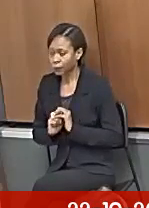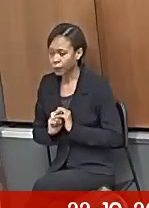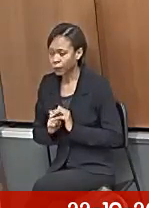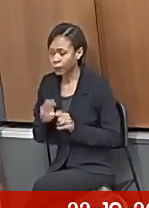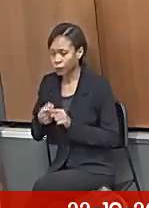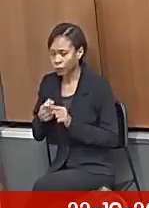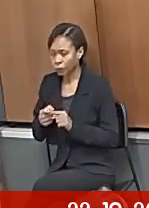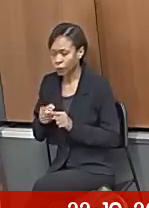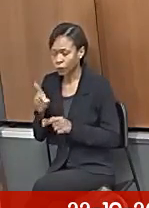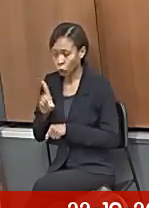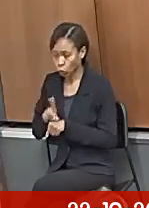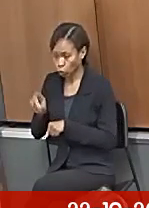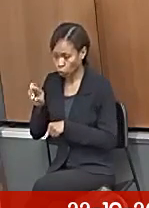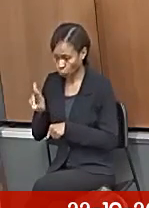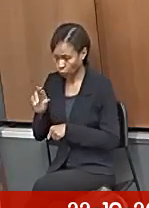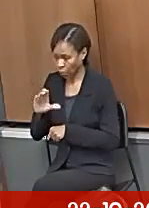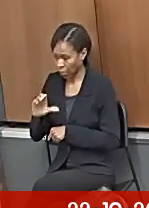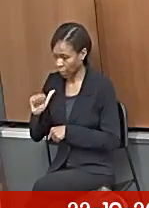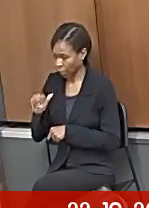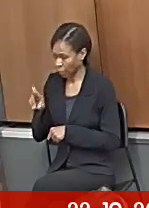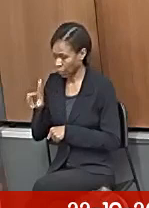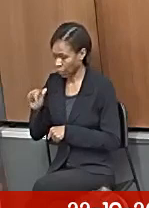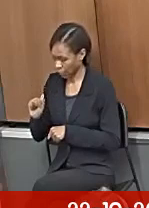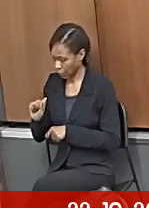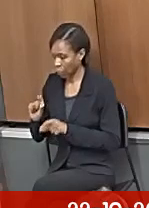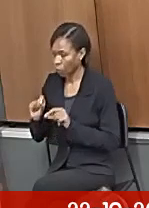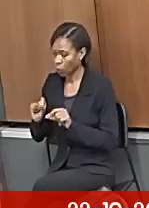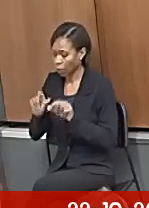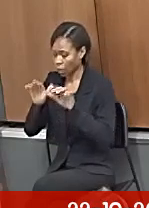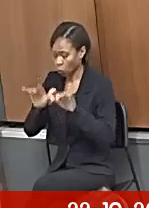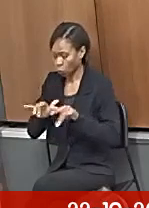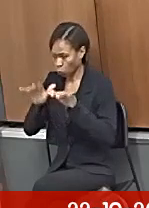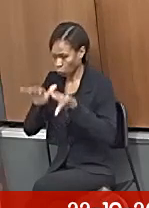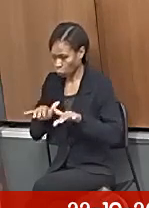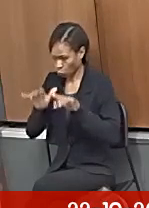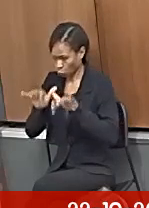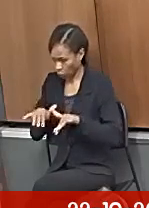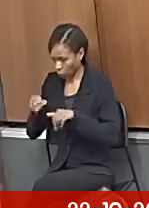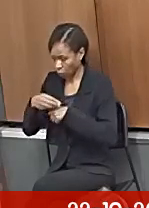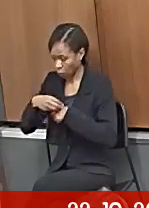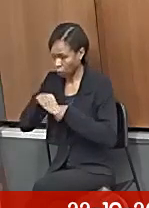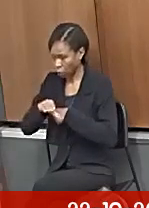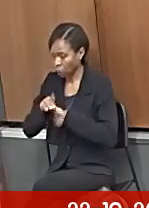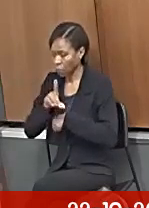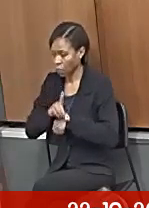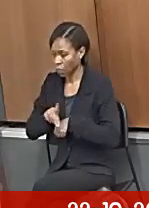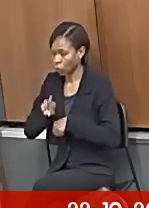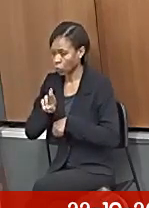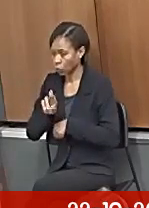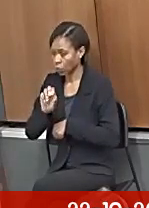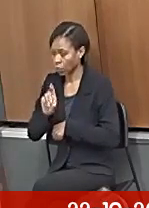Porque, doutora Carla, eu estou pedindo aqui que as notas taquigráficas elas sejam encaminhadas à doutora Daniela,